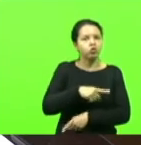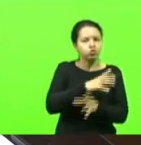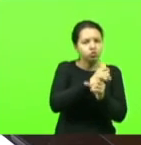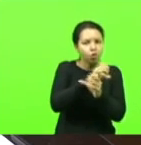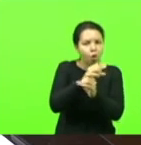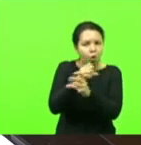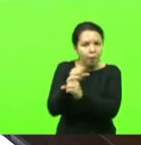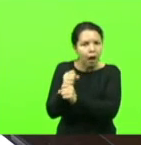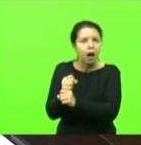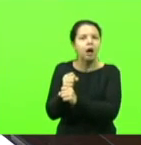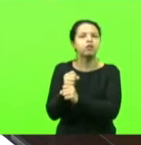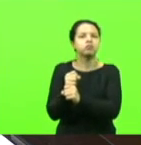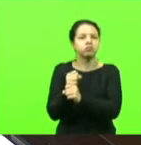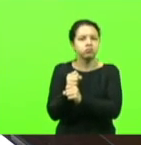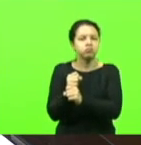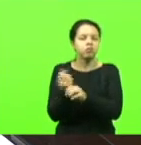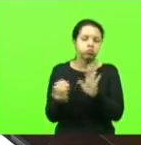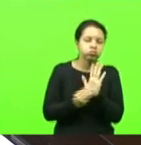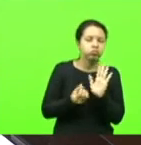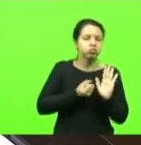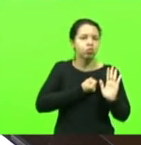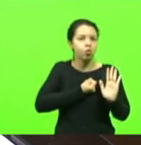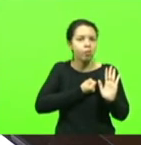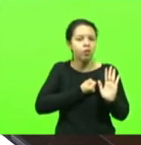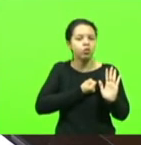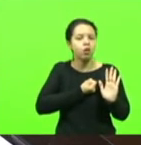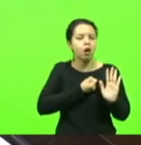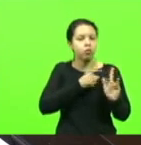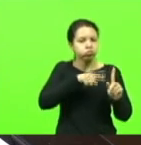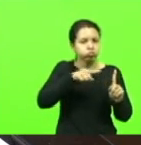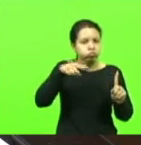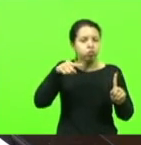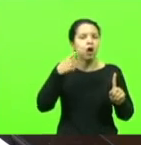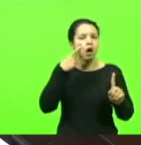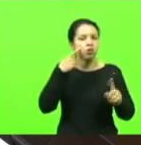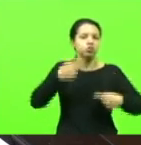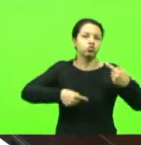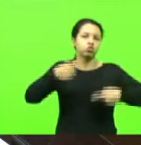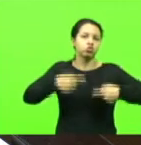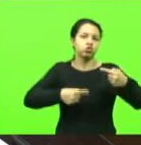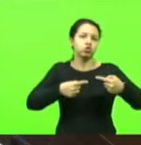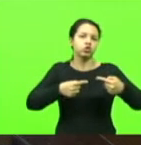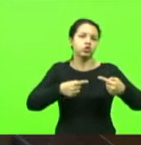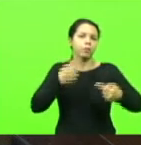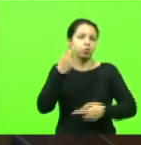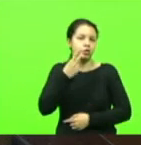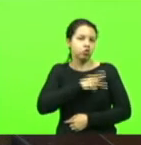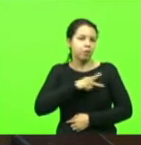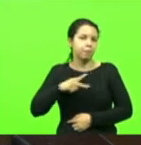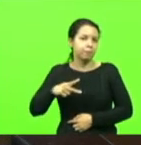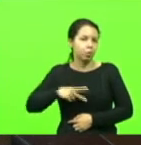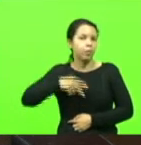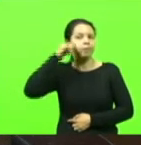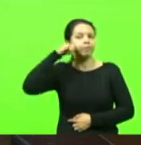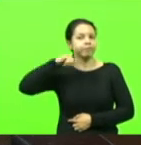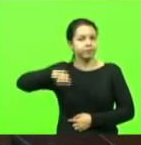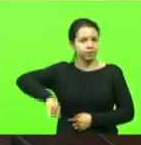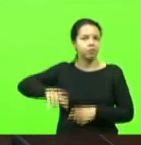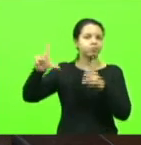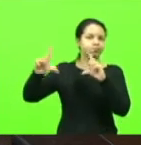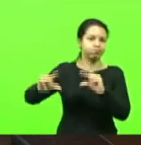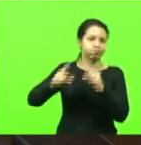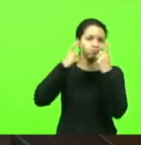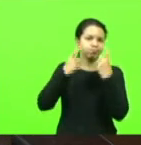números na mão e a partir daí é discutirmos políticas públicas de prevenção tem o que ela que é cumprimentar a